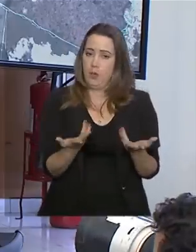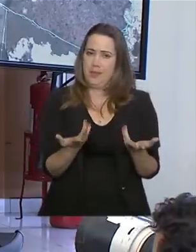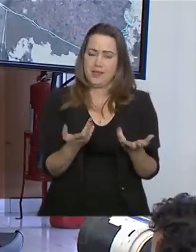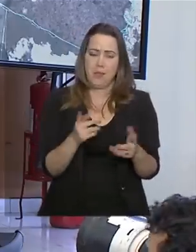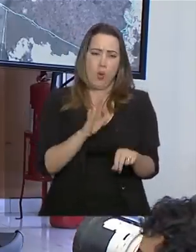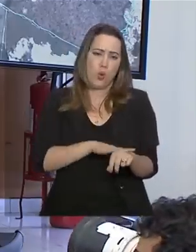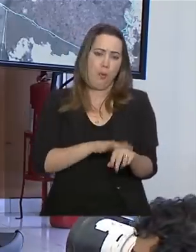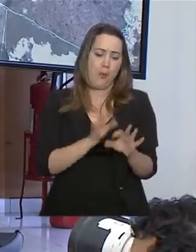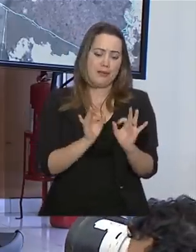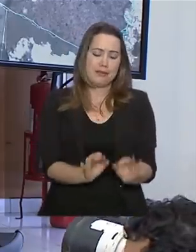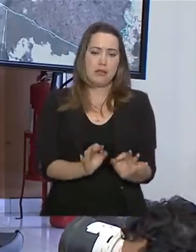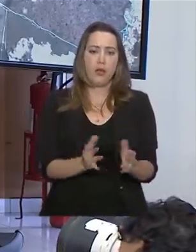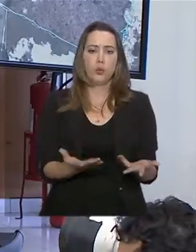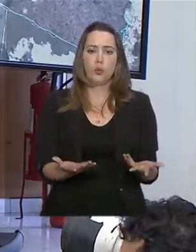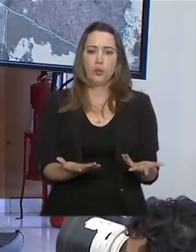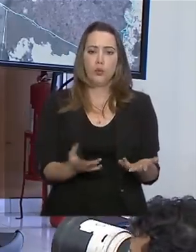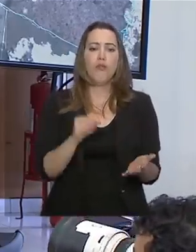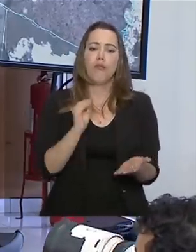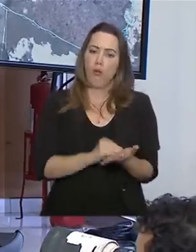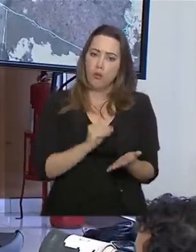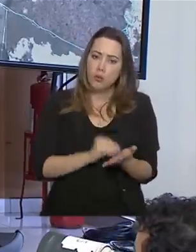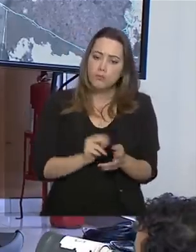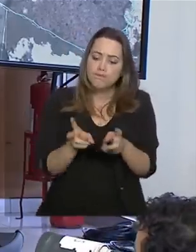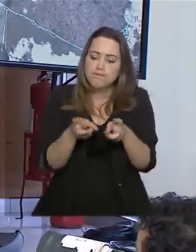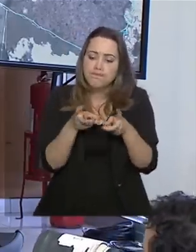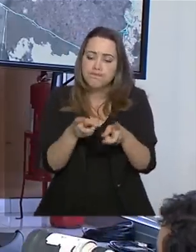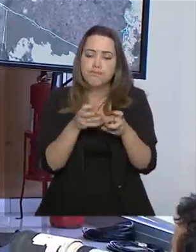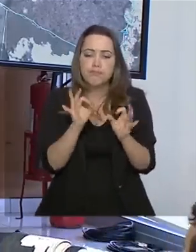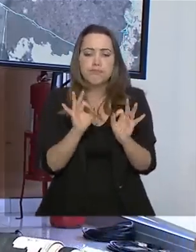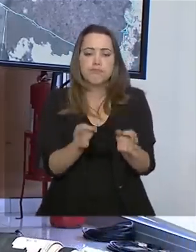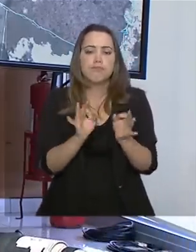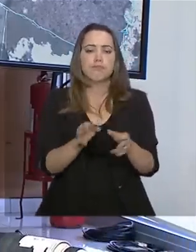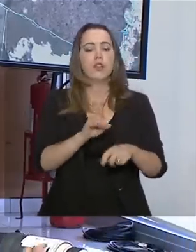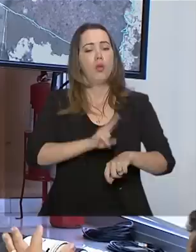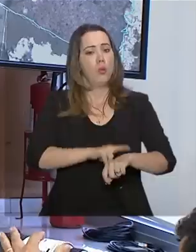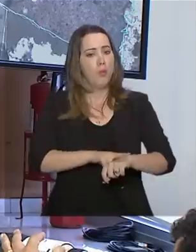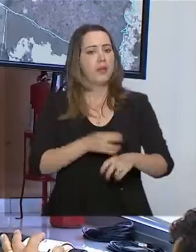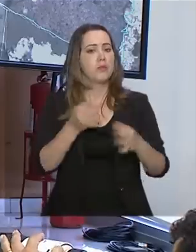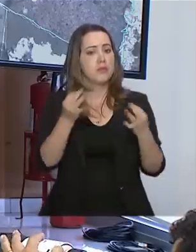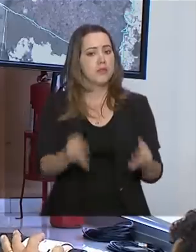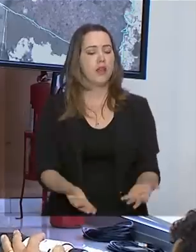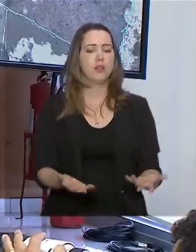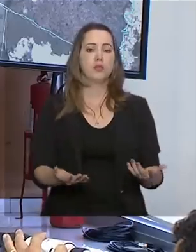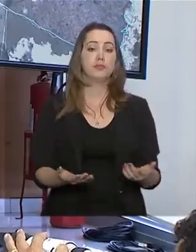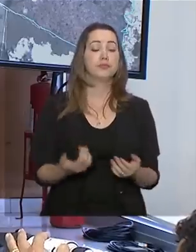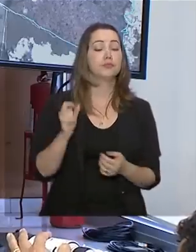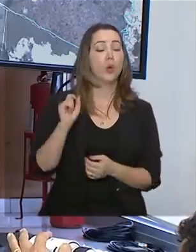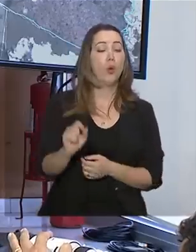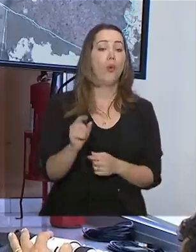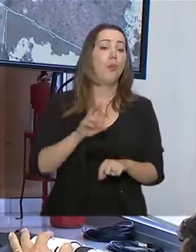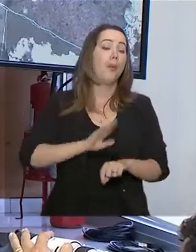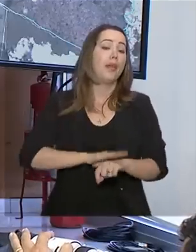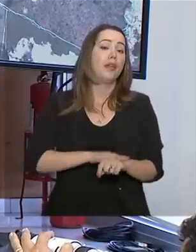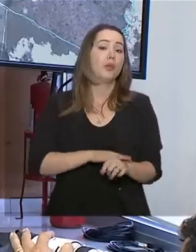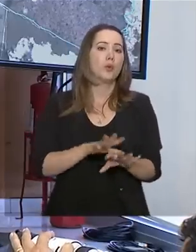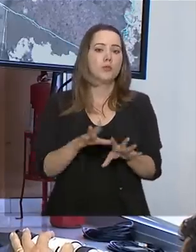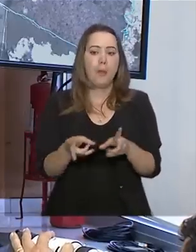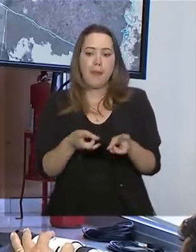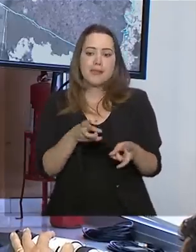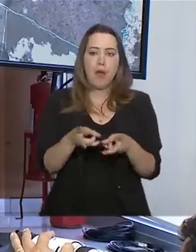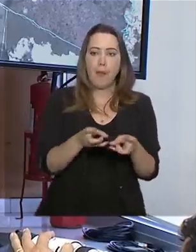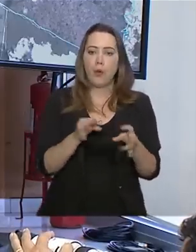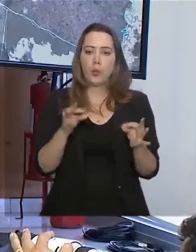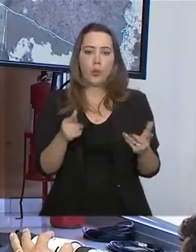no momento adequado o desmatamento no local onde foi feito quando é que isso foi computado em